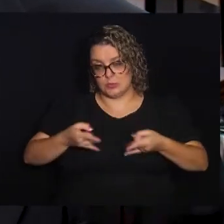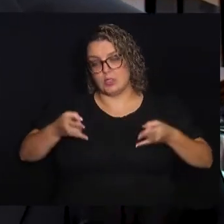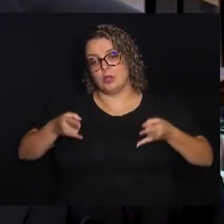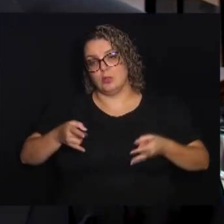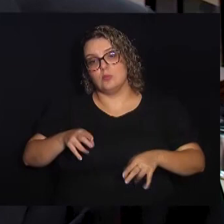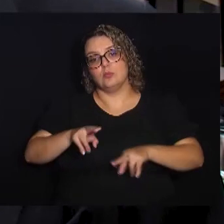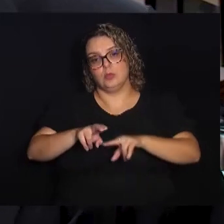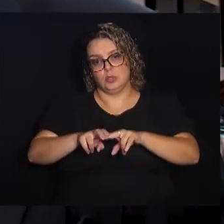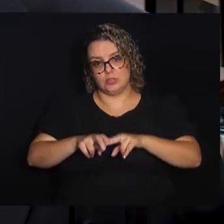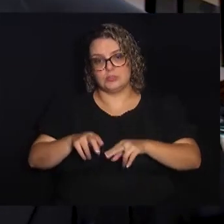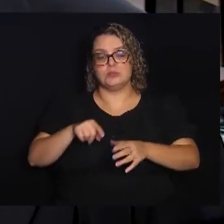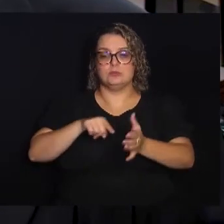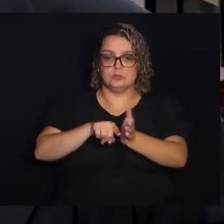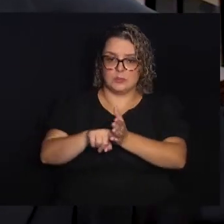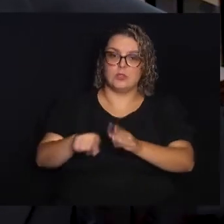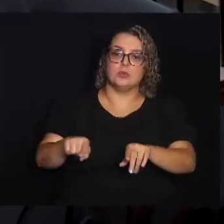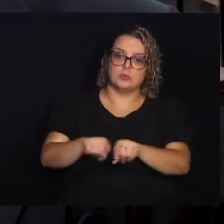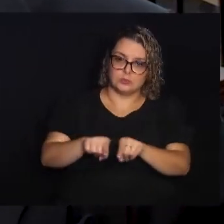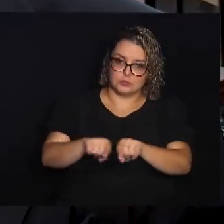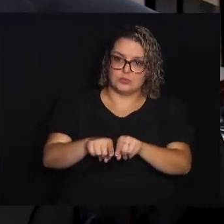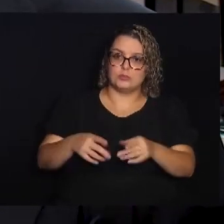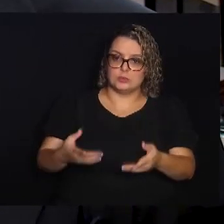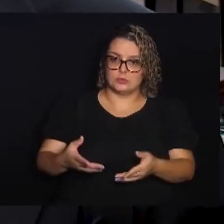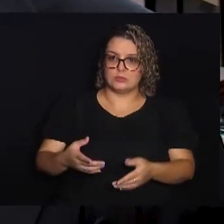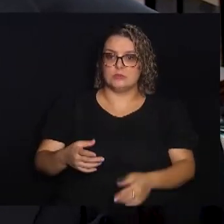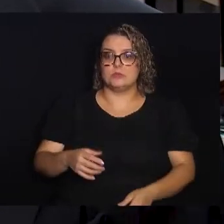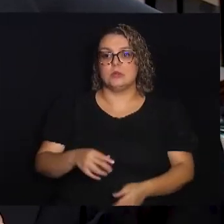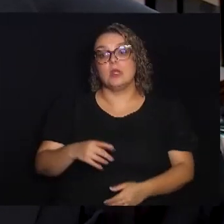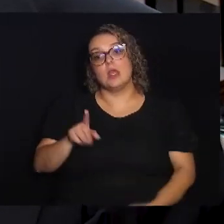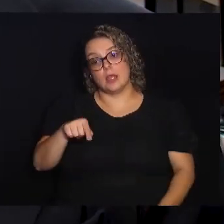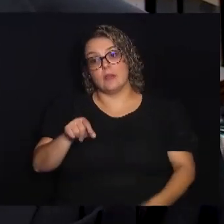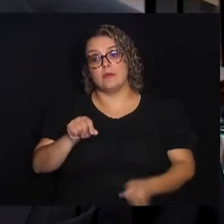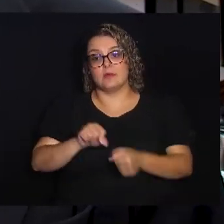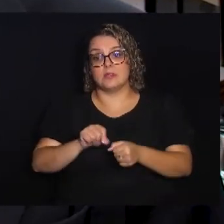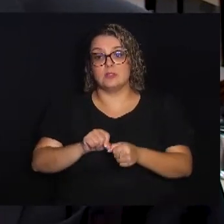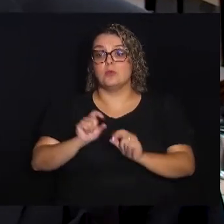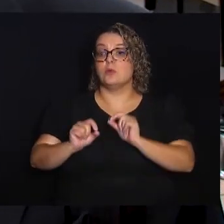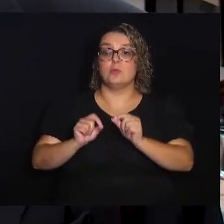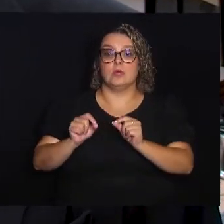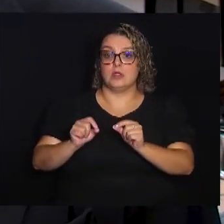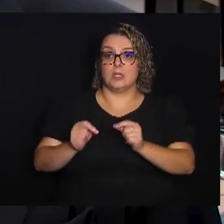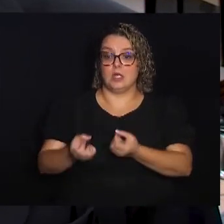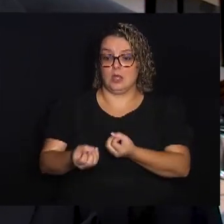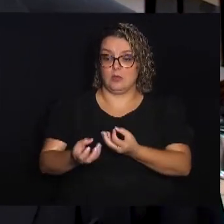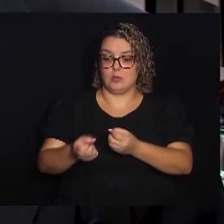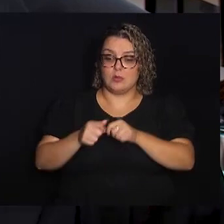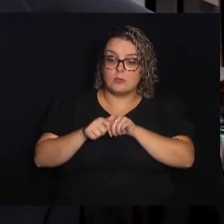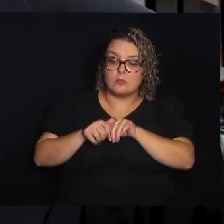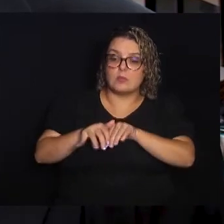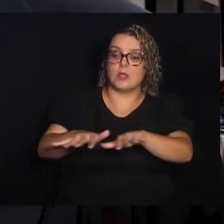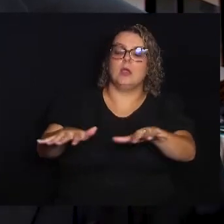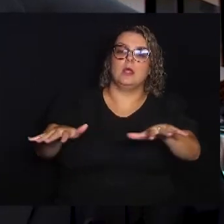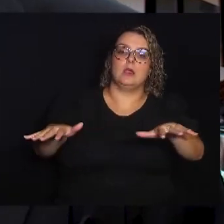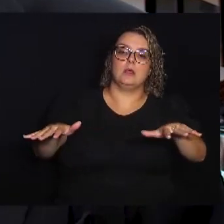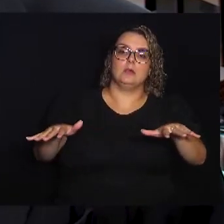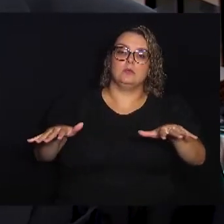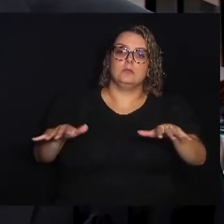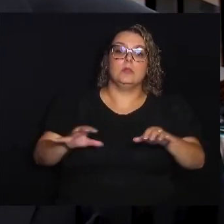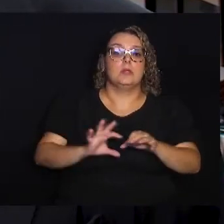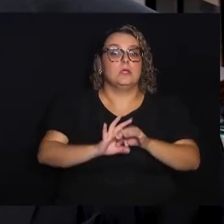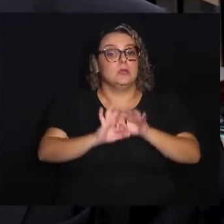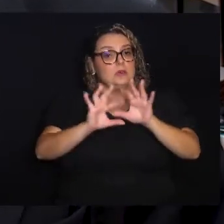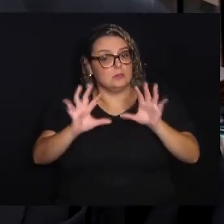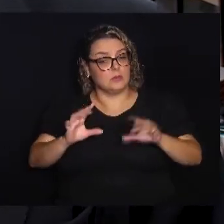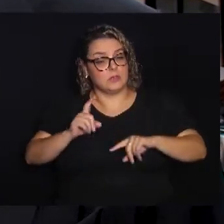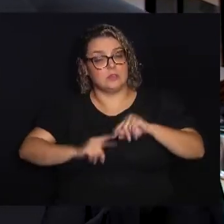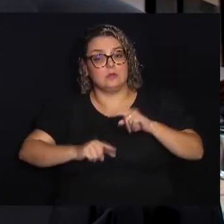desses absorventes. Por isso, nós estamos questionando também, nesse caso, fazer com que chegue a informação e